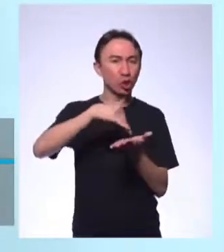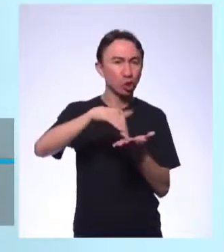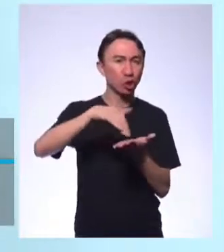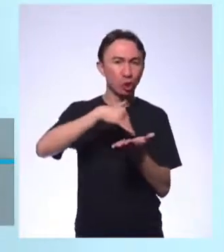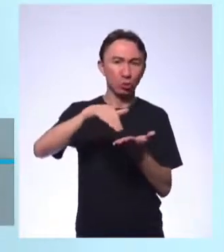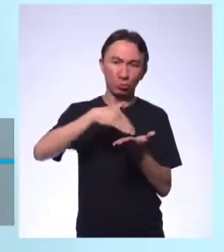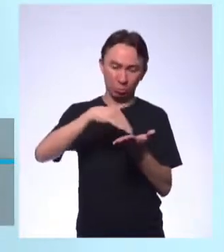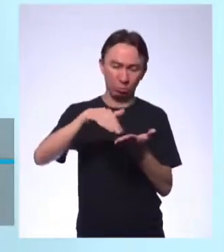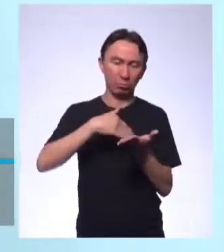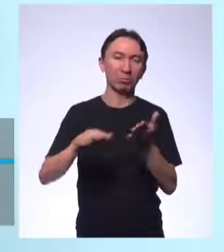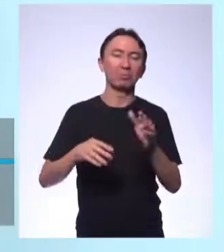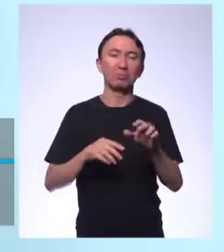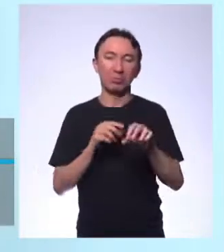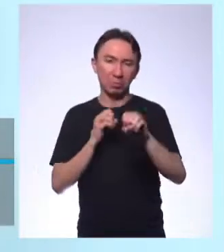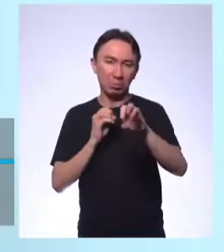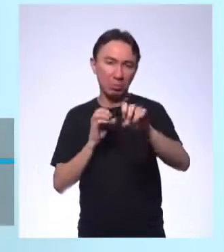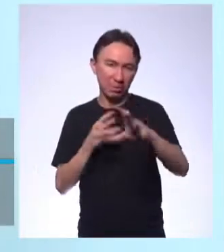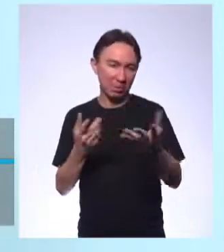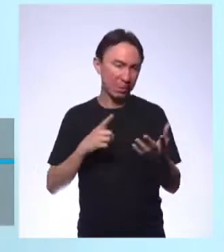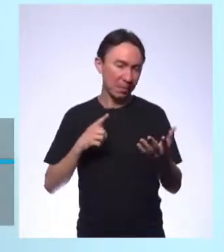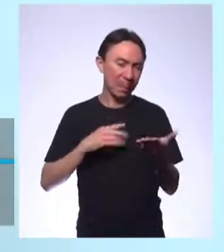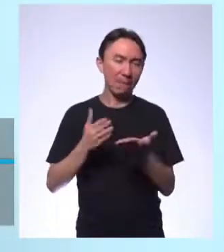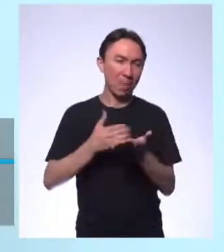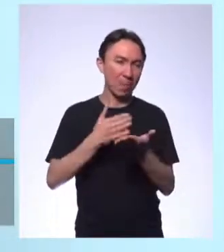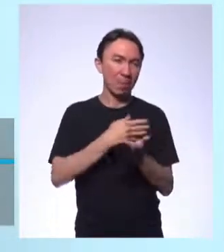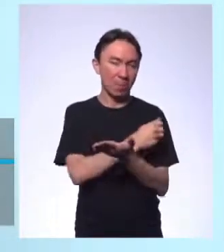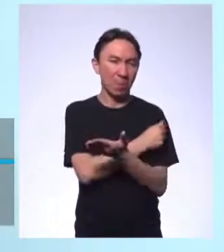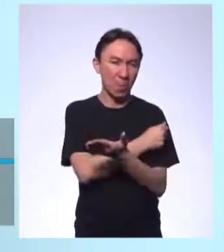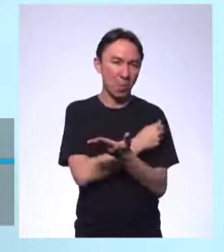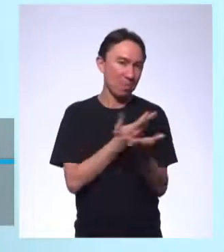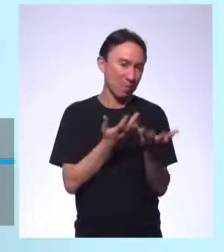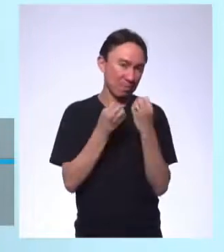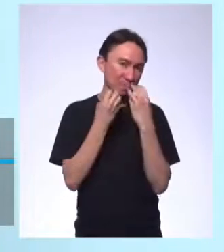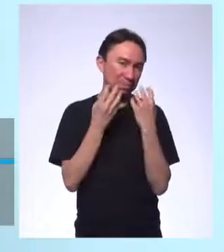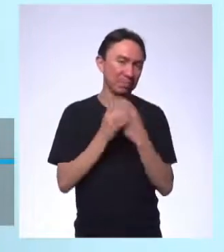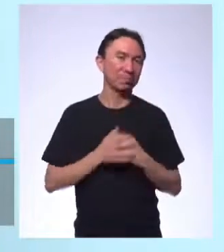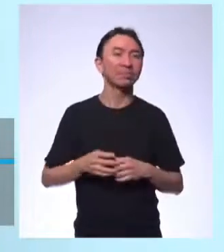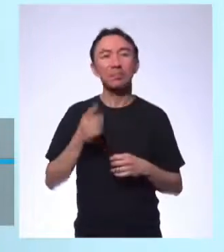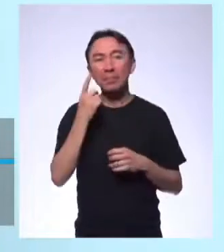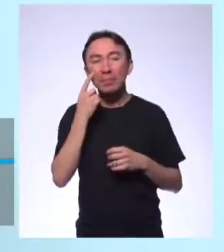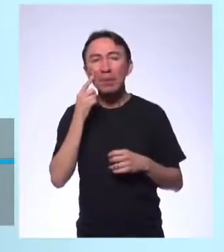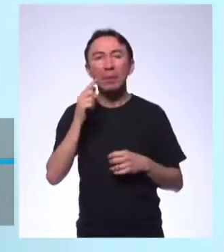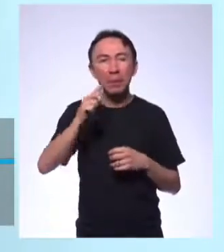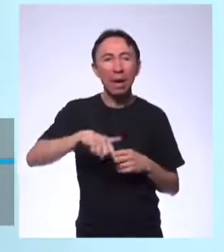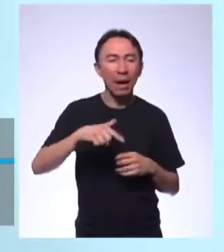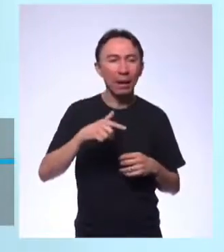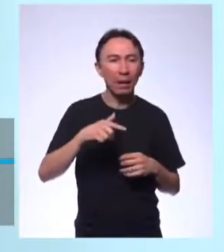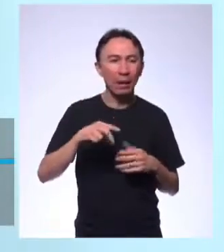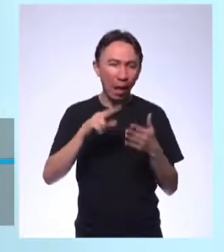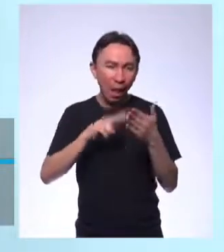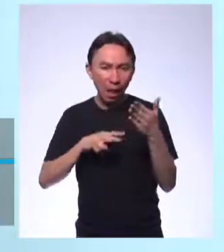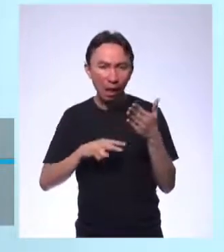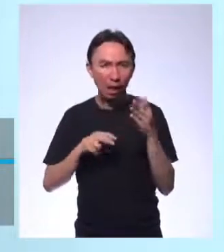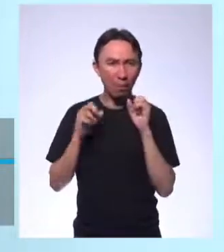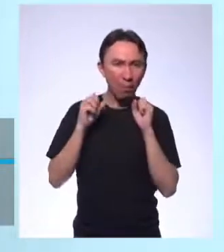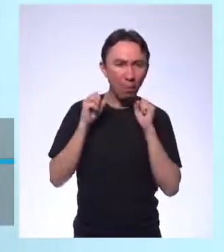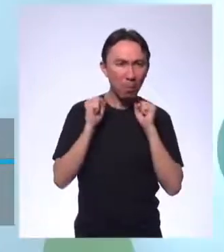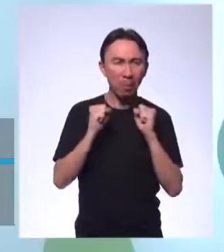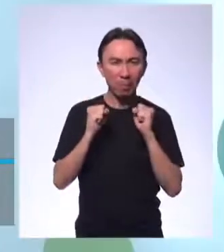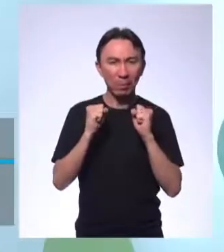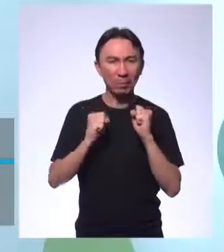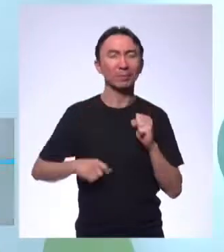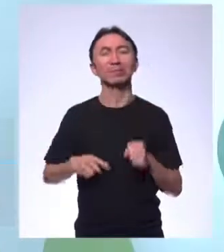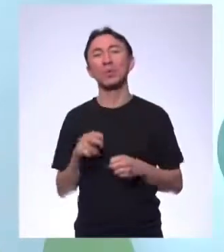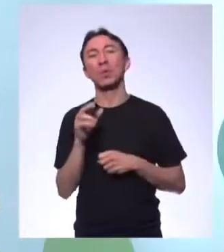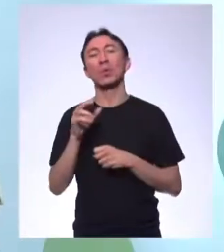caderno do aluno, né, que promoveu aí o caderno do aluno. Eu vou pedir, professor Mauro, tem como você ler para mim esse outro trecho? Porque aí eu leio um, você lê outro. Claro, ótimo,